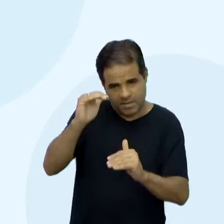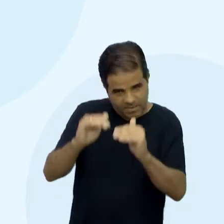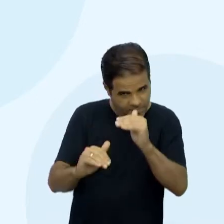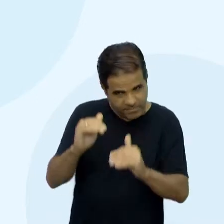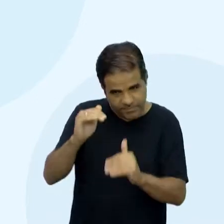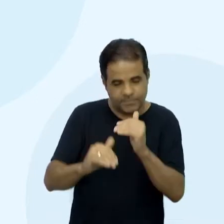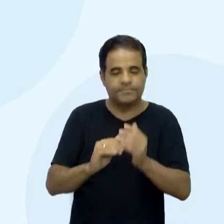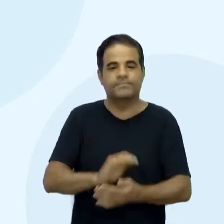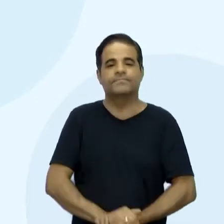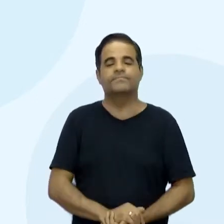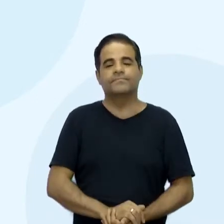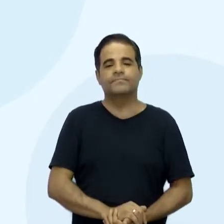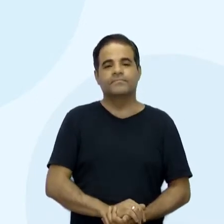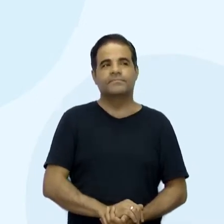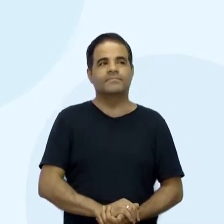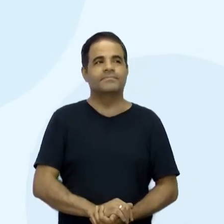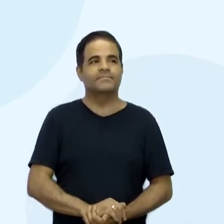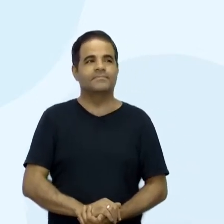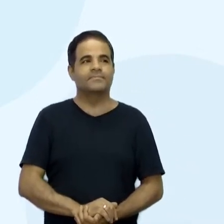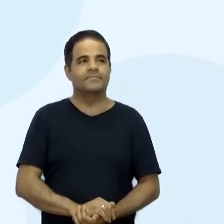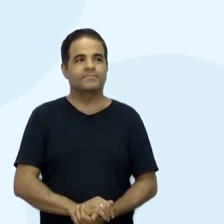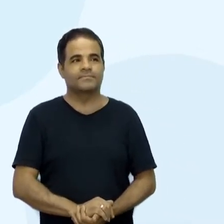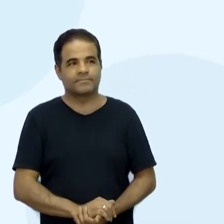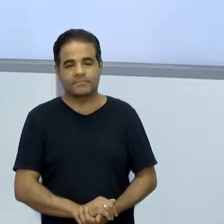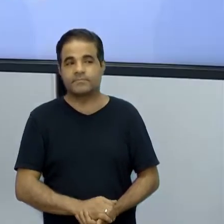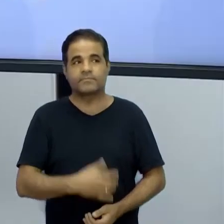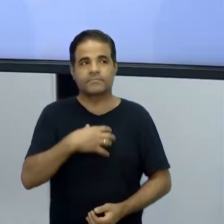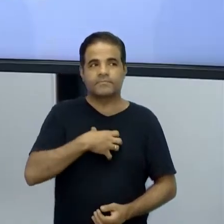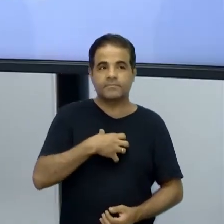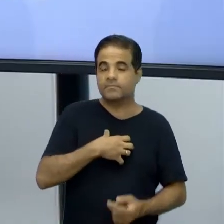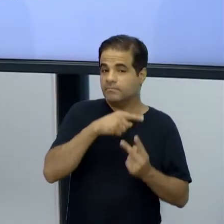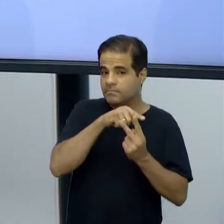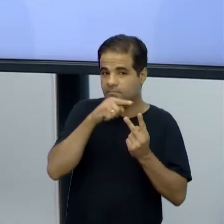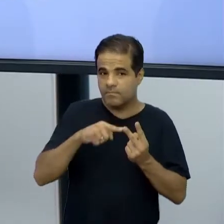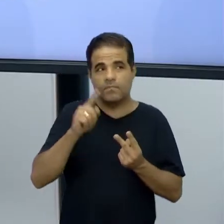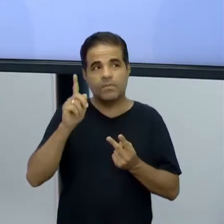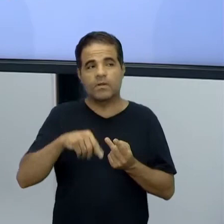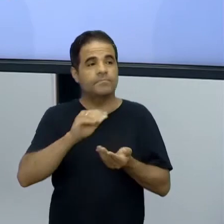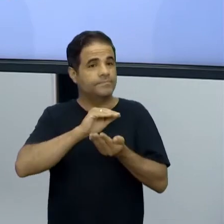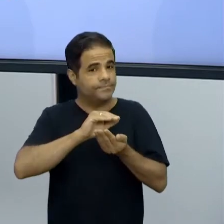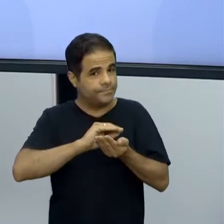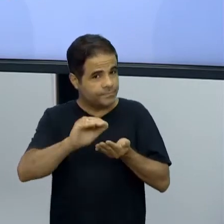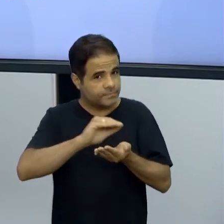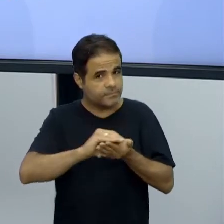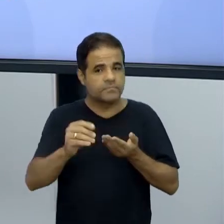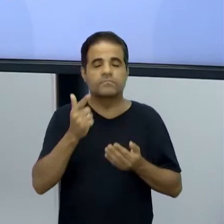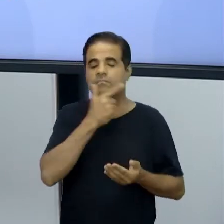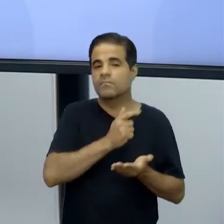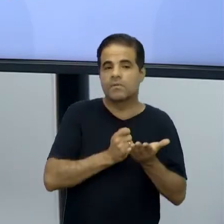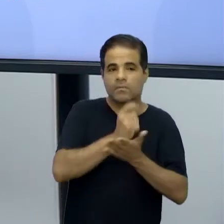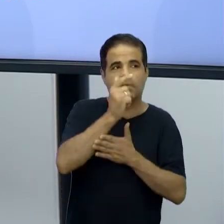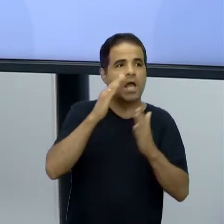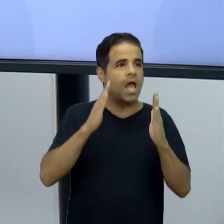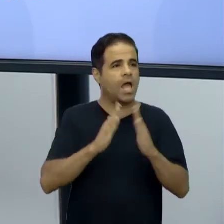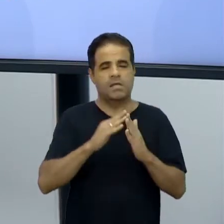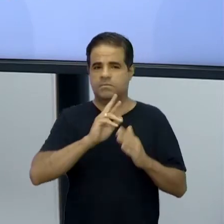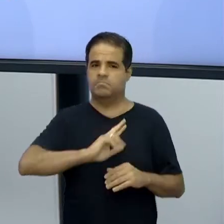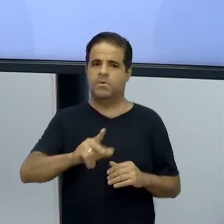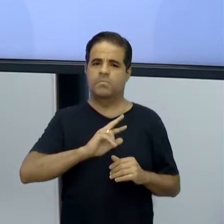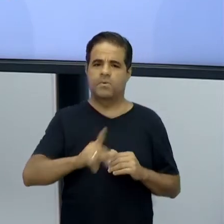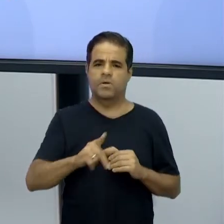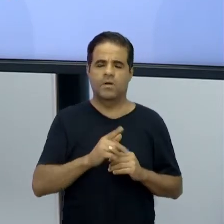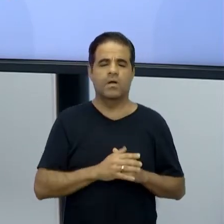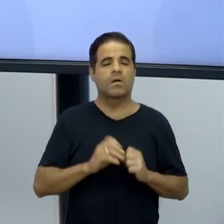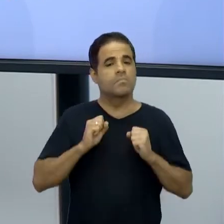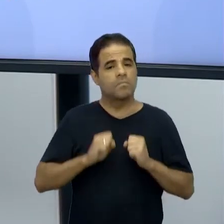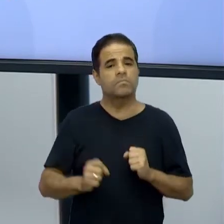variável. Esses dois tipos de renda. E o que também não era investimento. Adquirir uma casa própria não é um investimento, porque